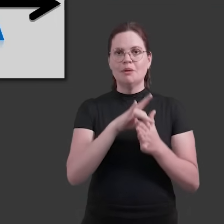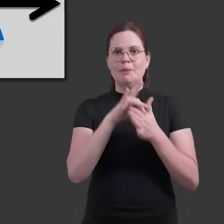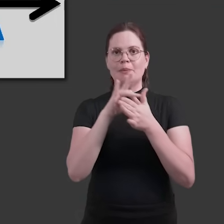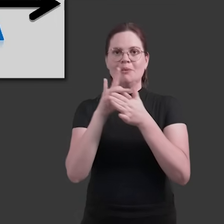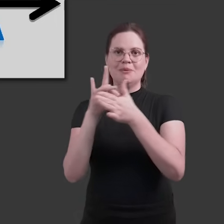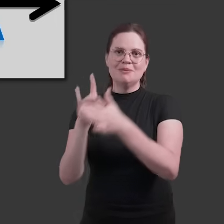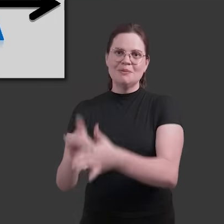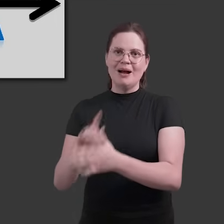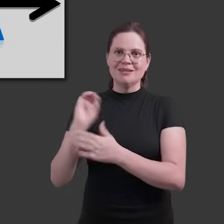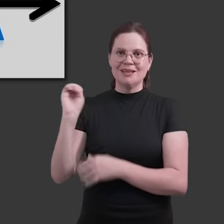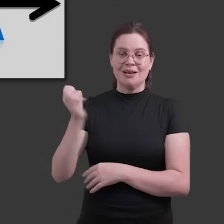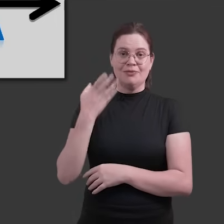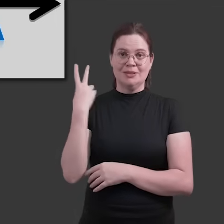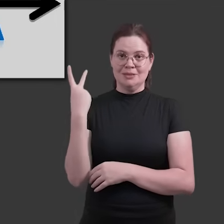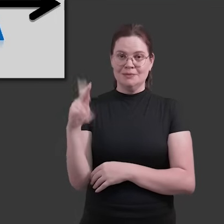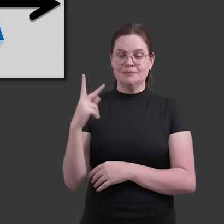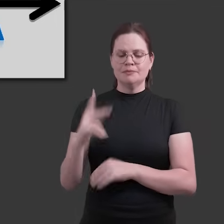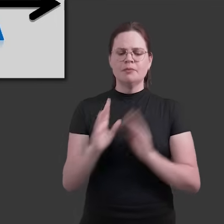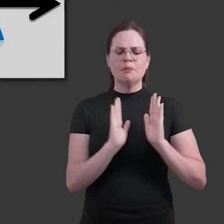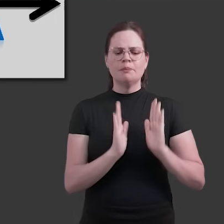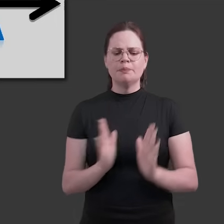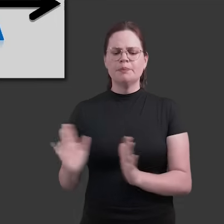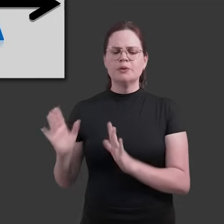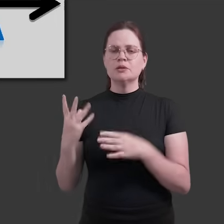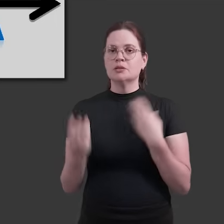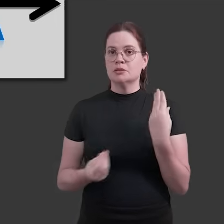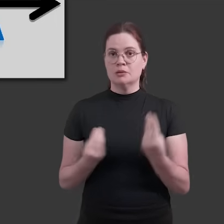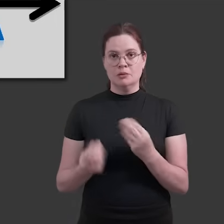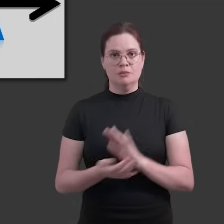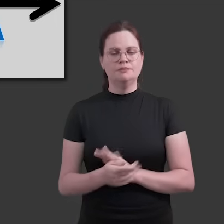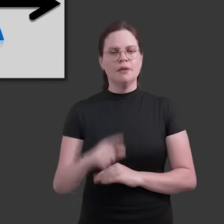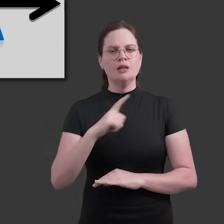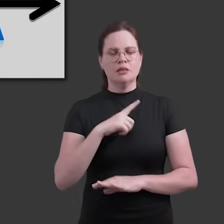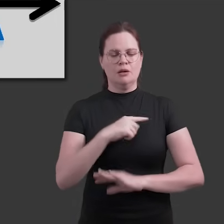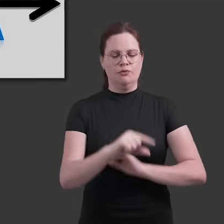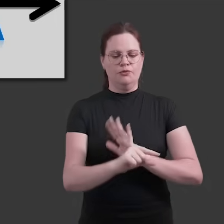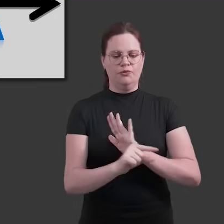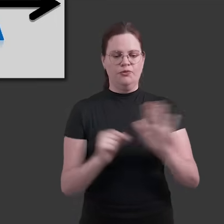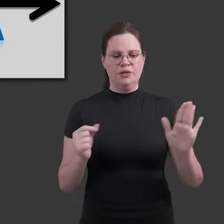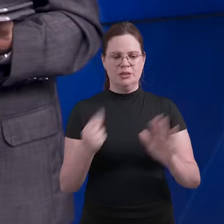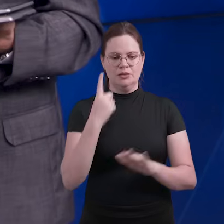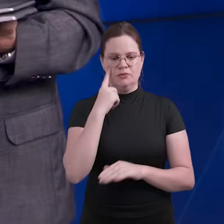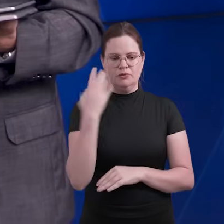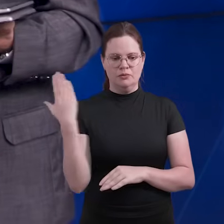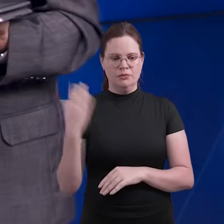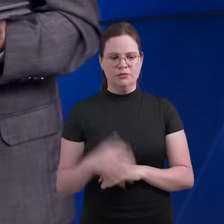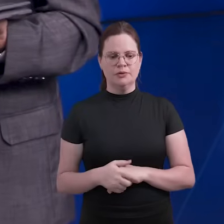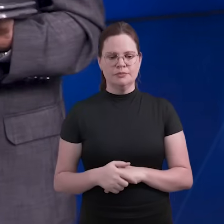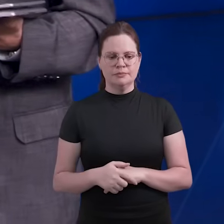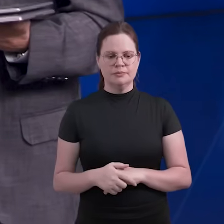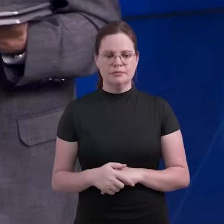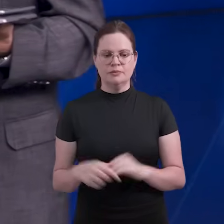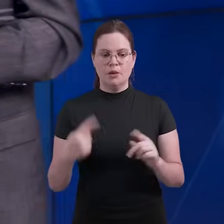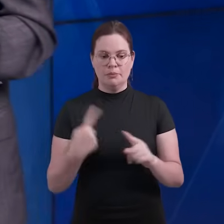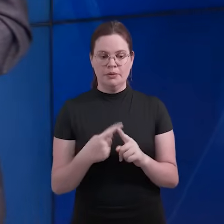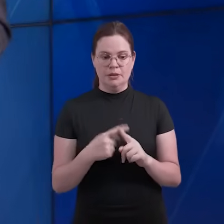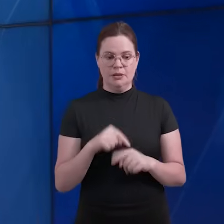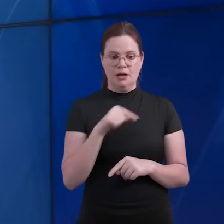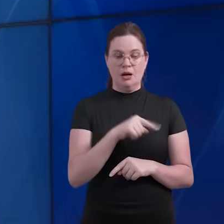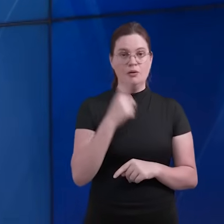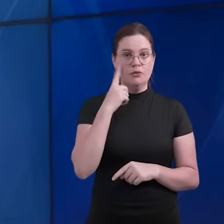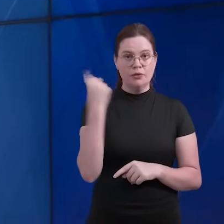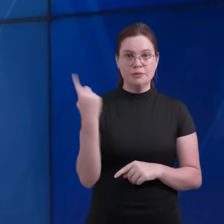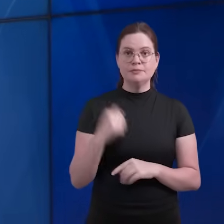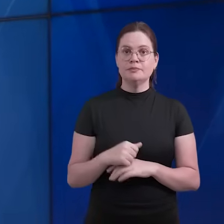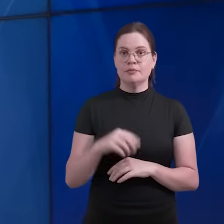Esse processo de santificação, ele é feito da seguinte maneira. Tem um versículo, vamos completar o versículo aqui agora, porque o versículo